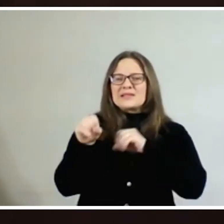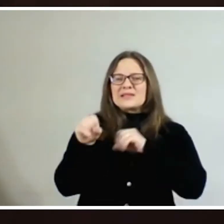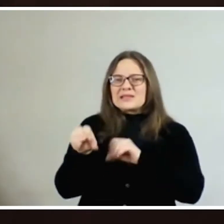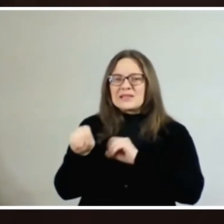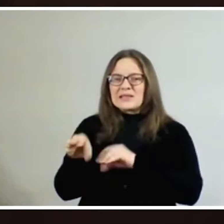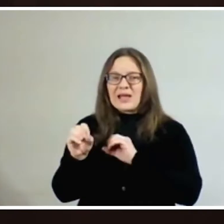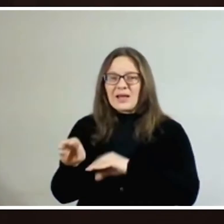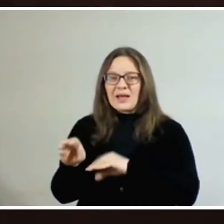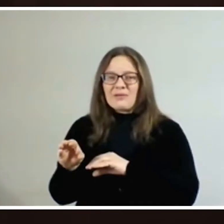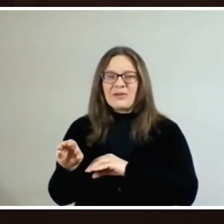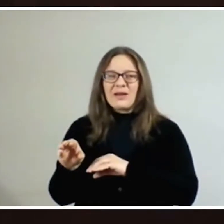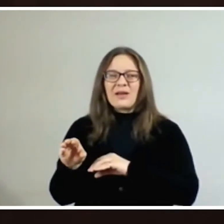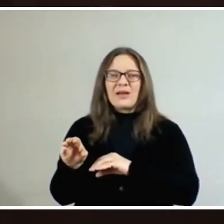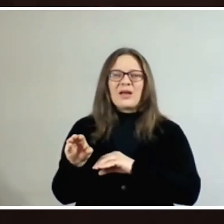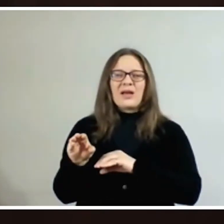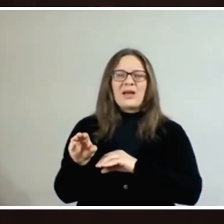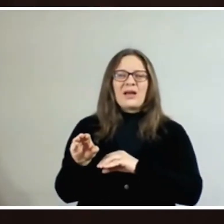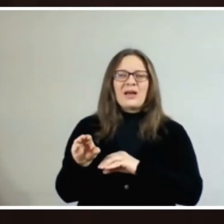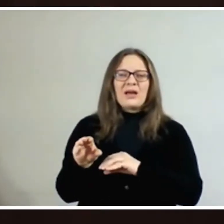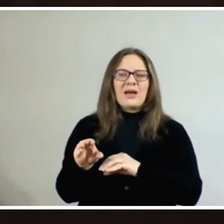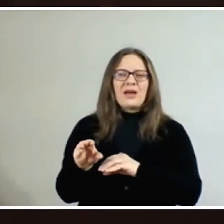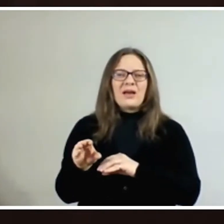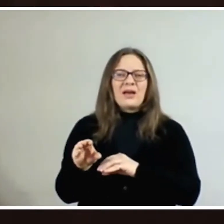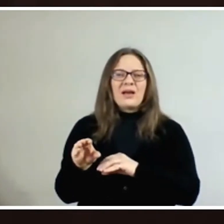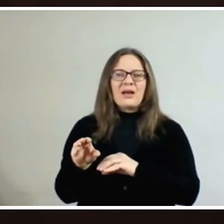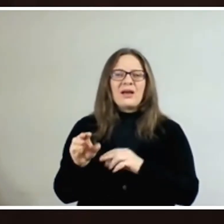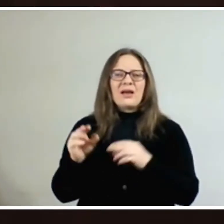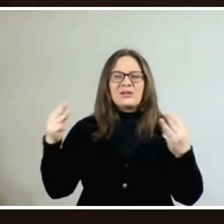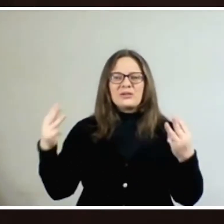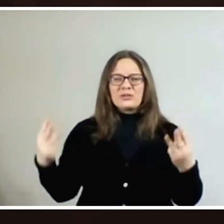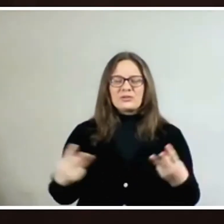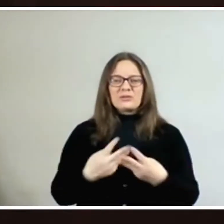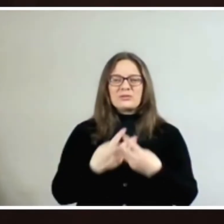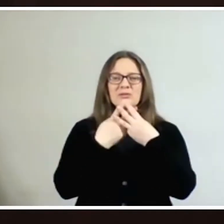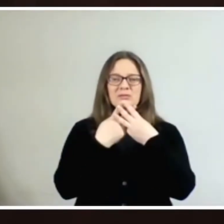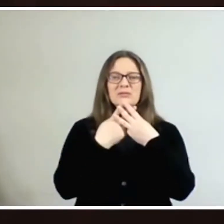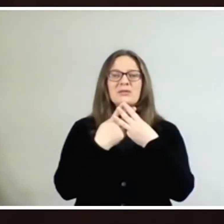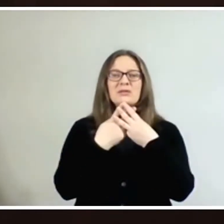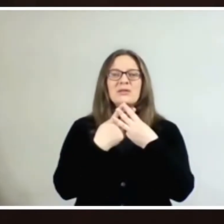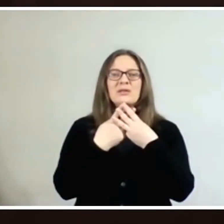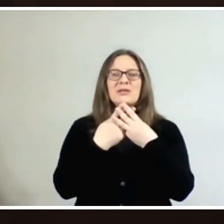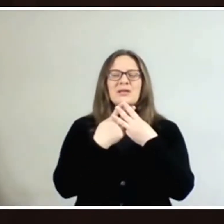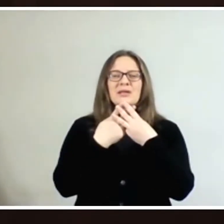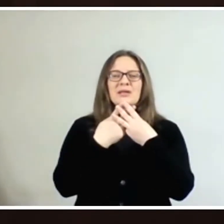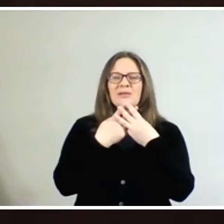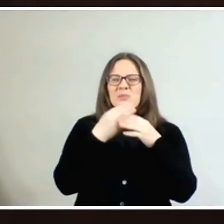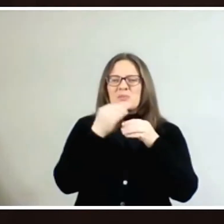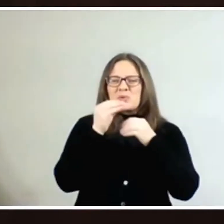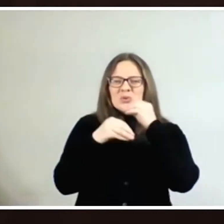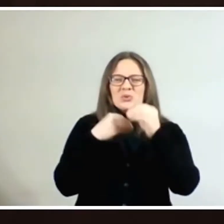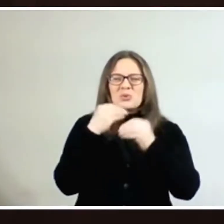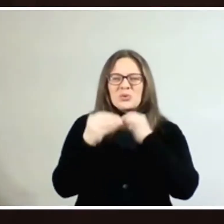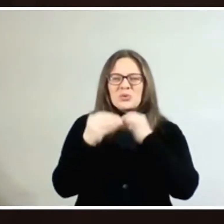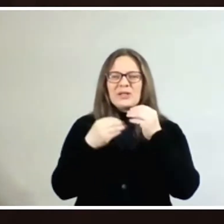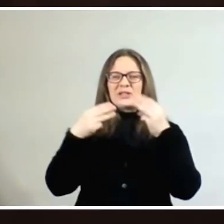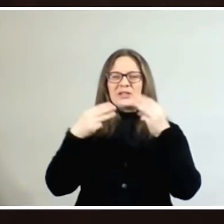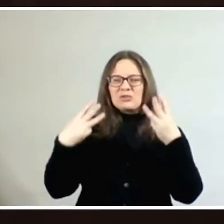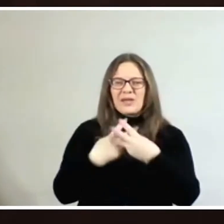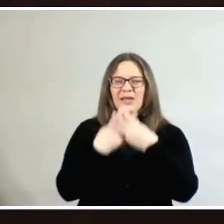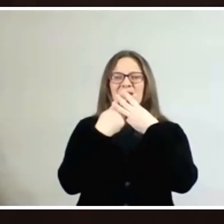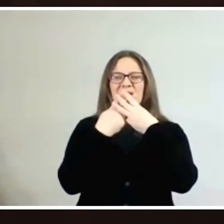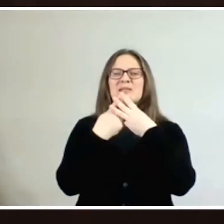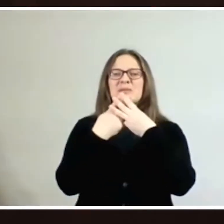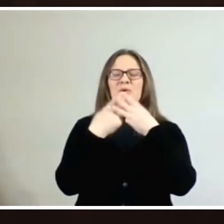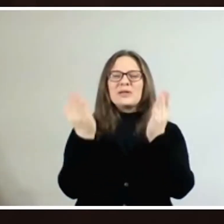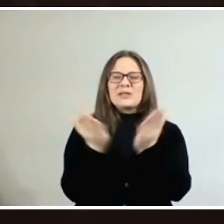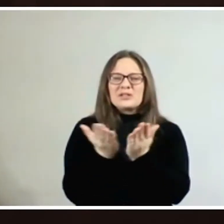mistura de judaísmo, gnosticismo e cristianismo. Ele negava a divindade de Jesus